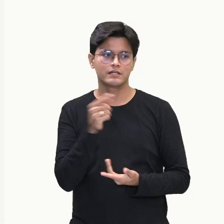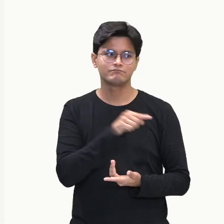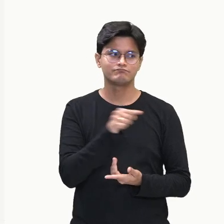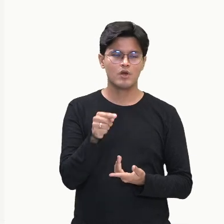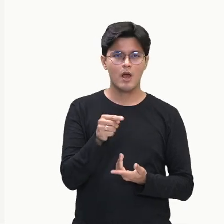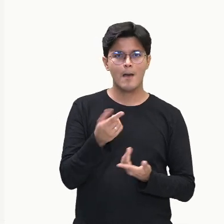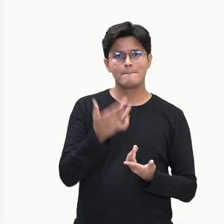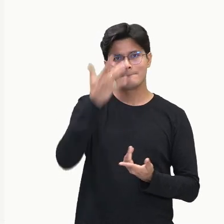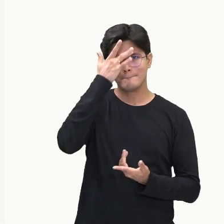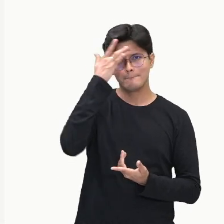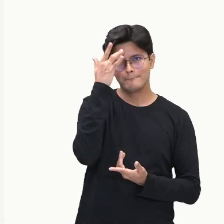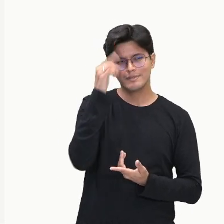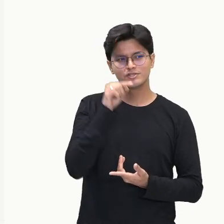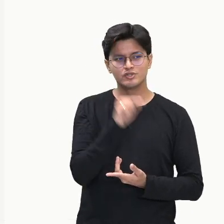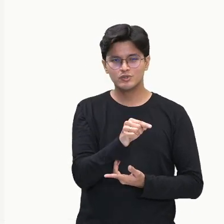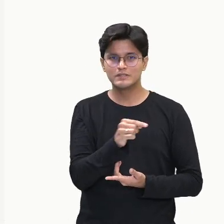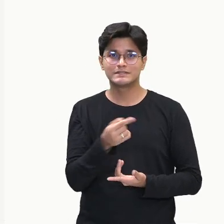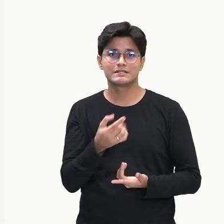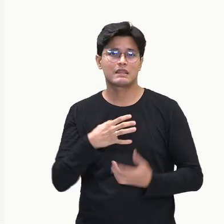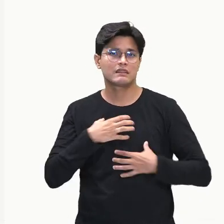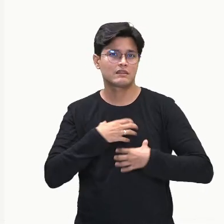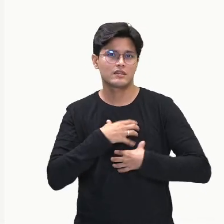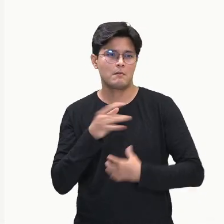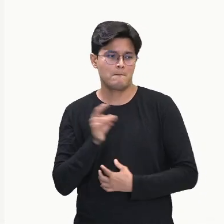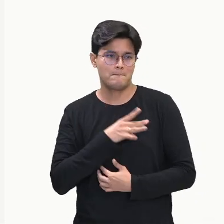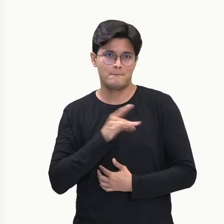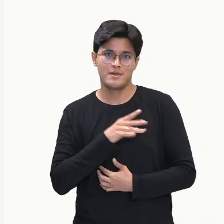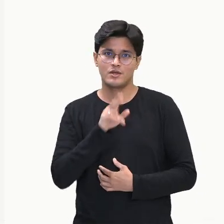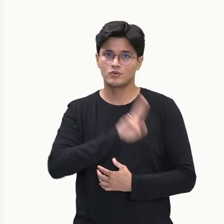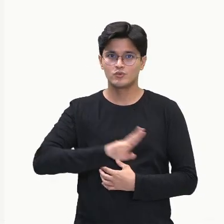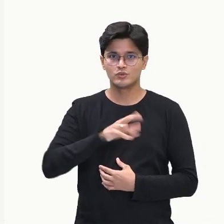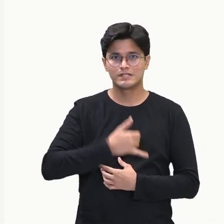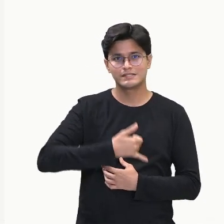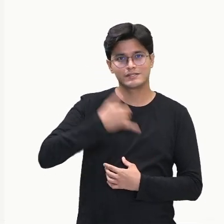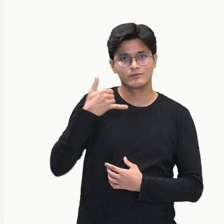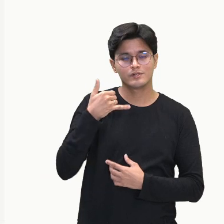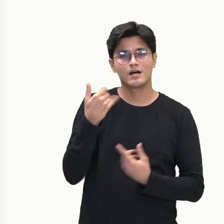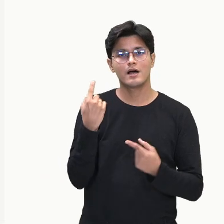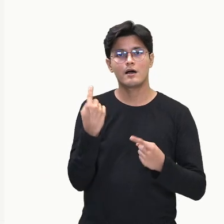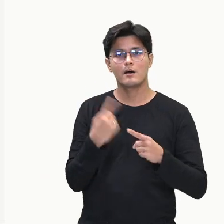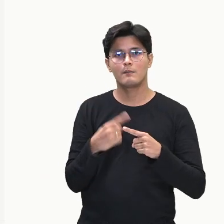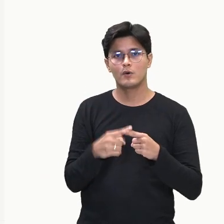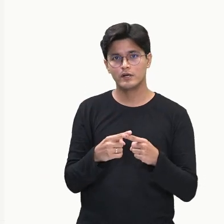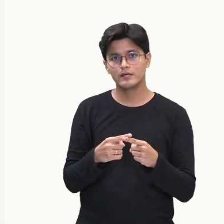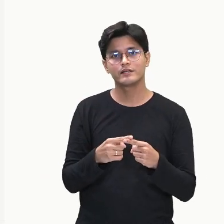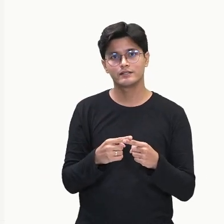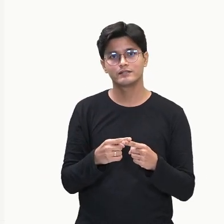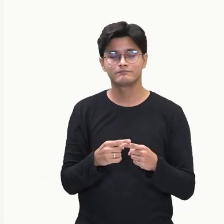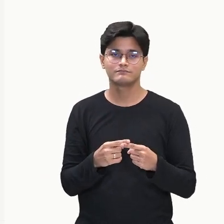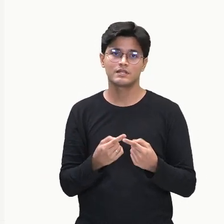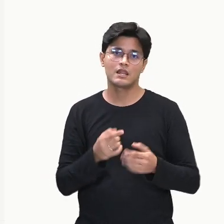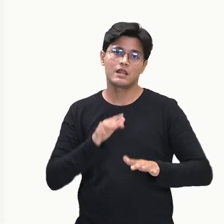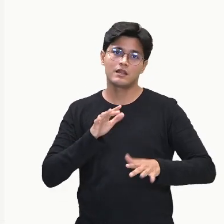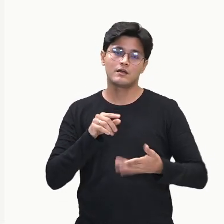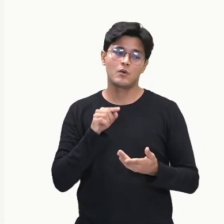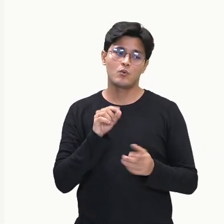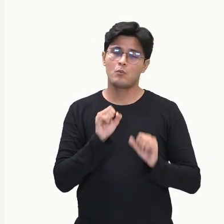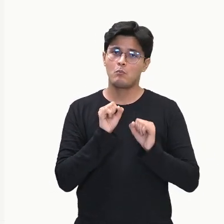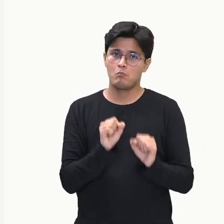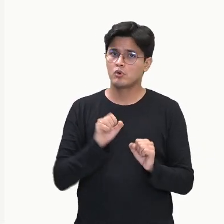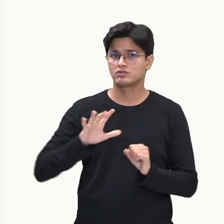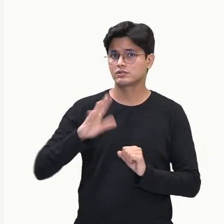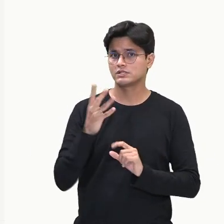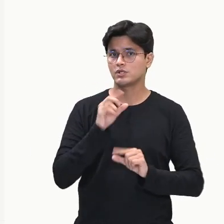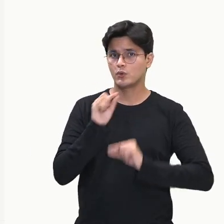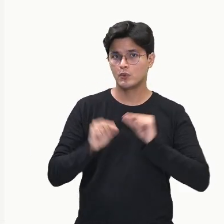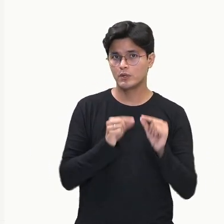que um celular. Um celular era justamente aquele possível de ser roubado. A pessoa já